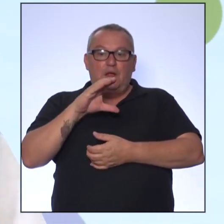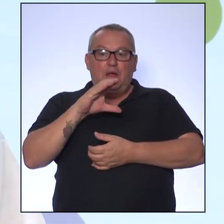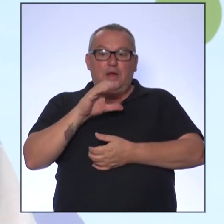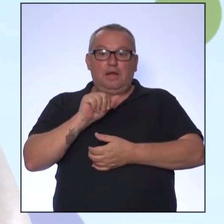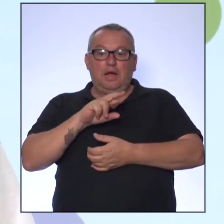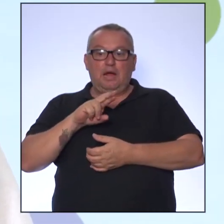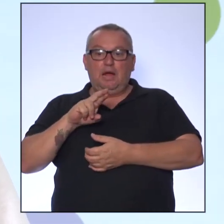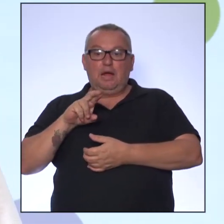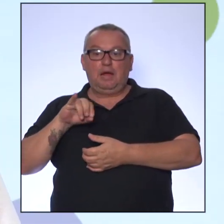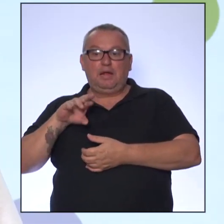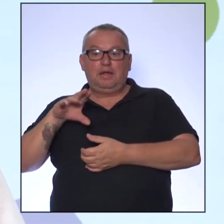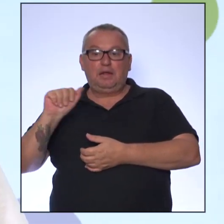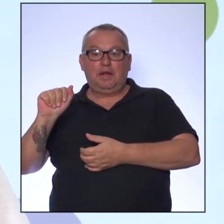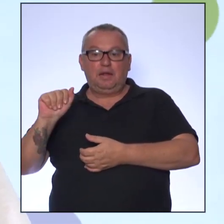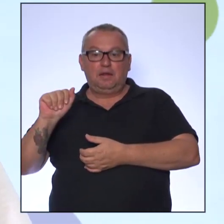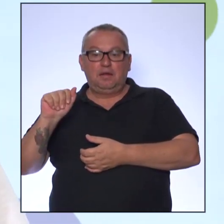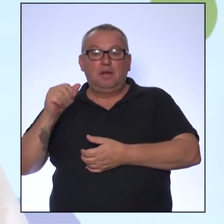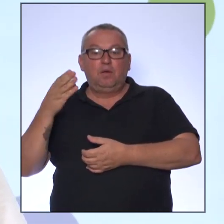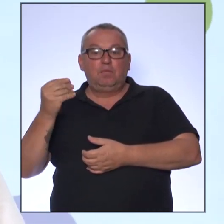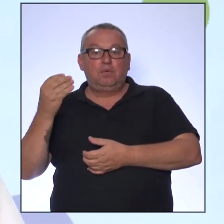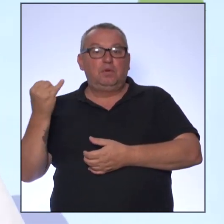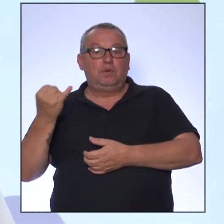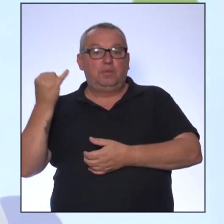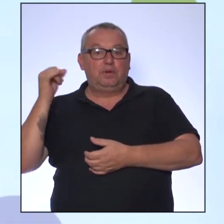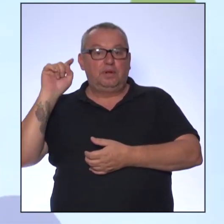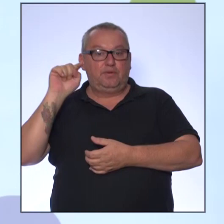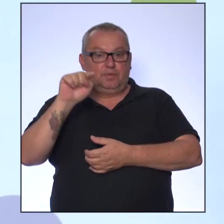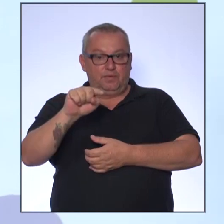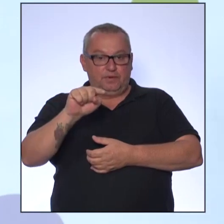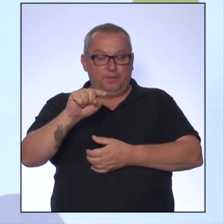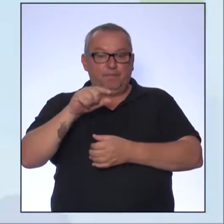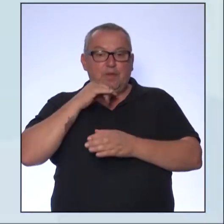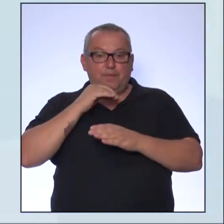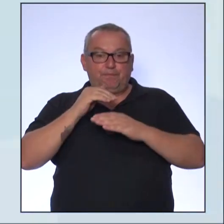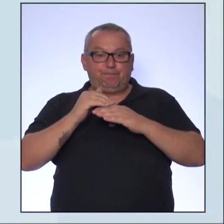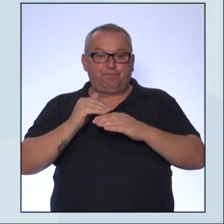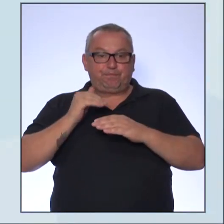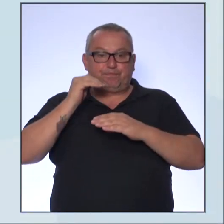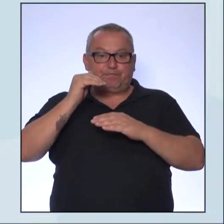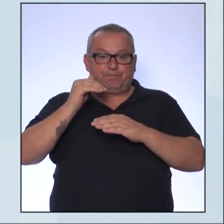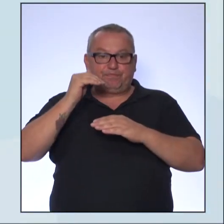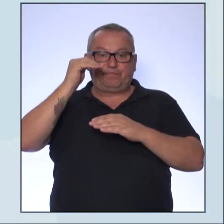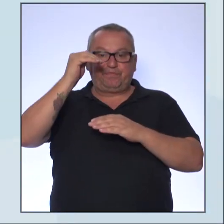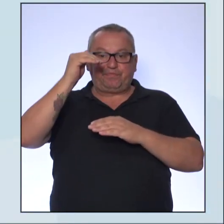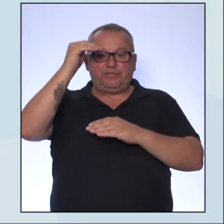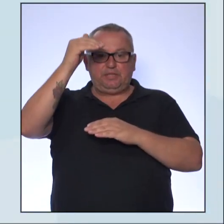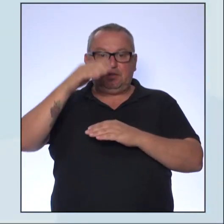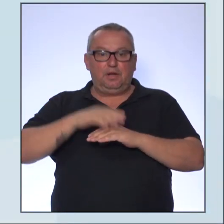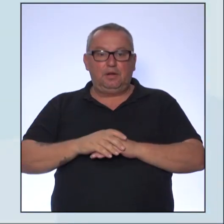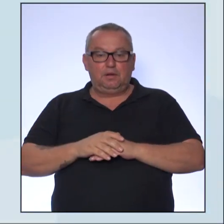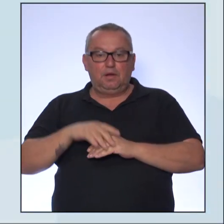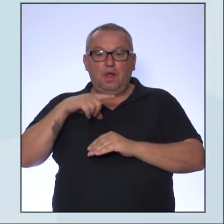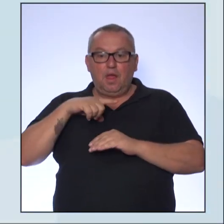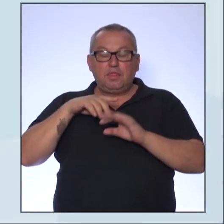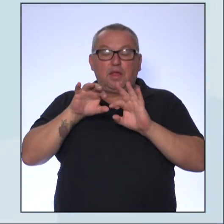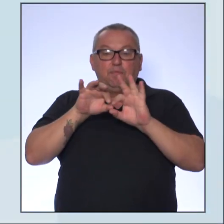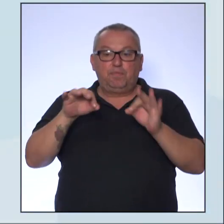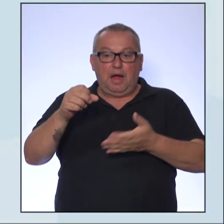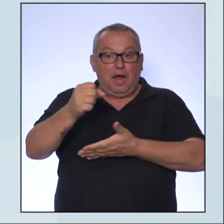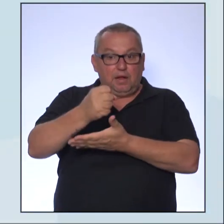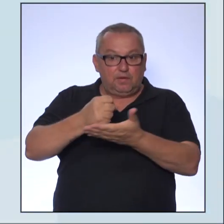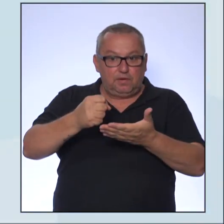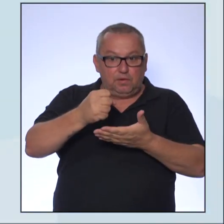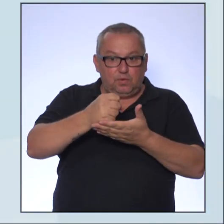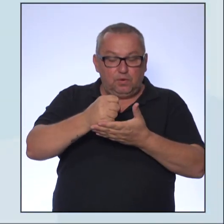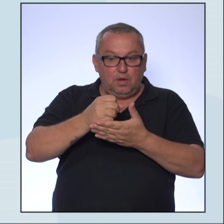Existem 3 informações muito importantes para vocês. Níveis. Existem carreiras de nível básico, de